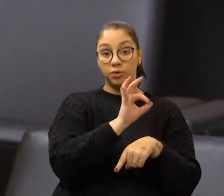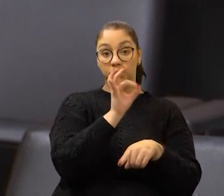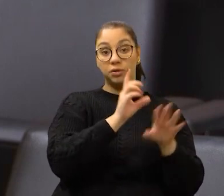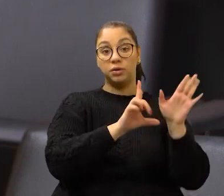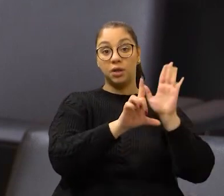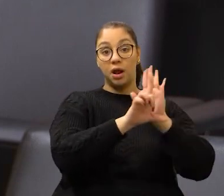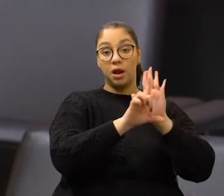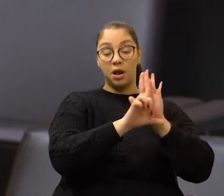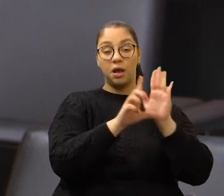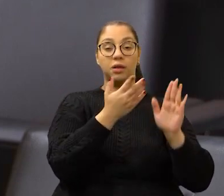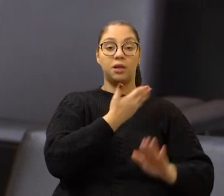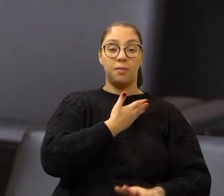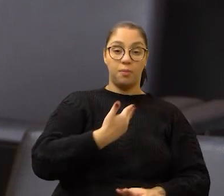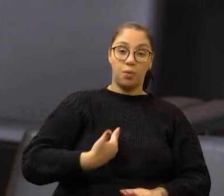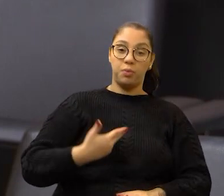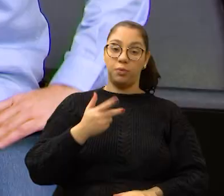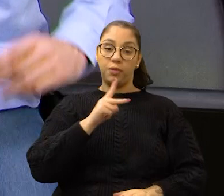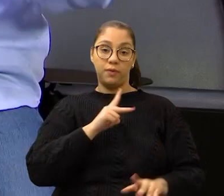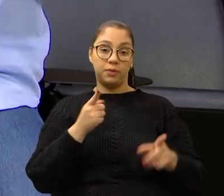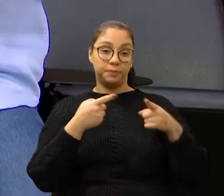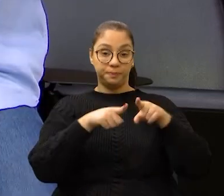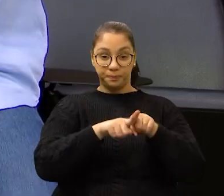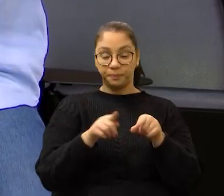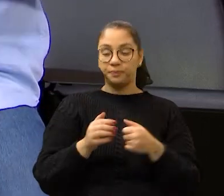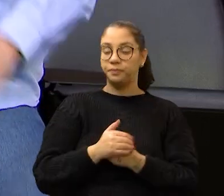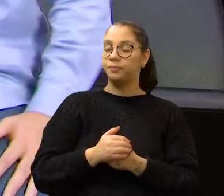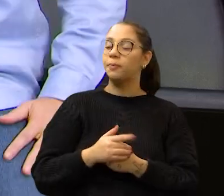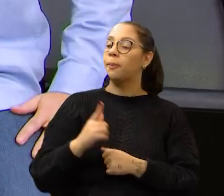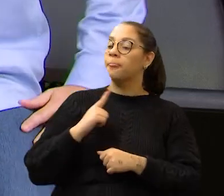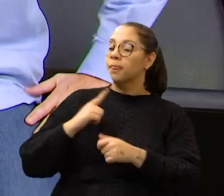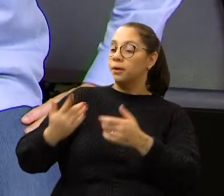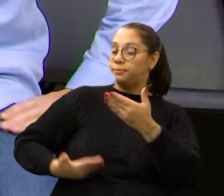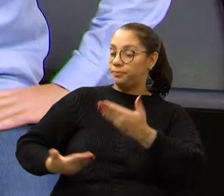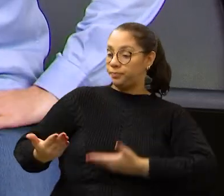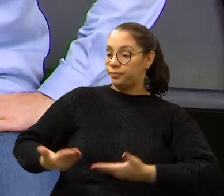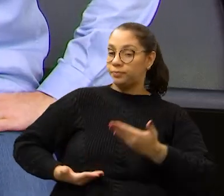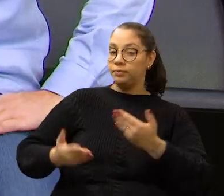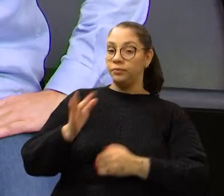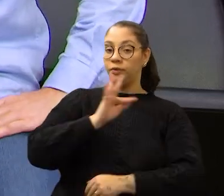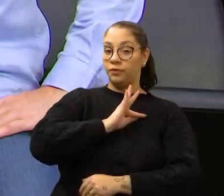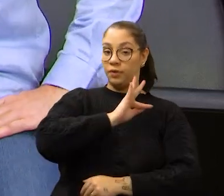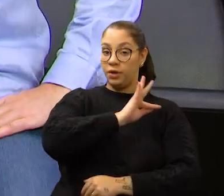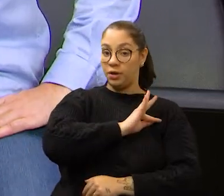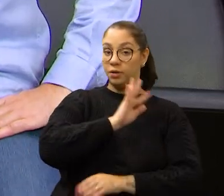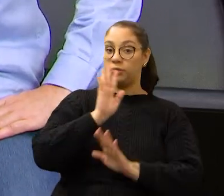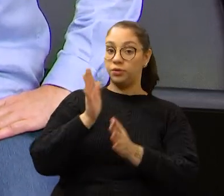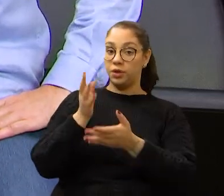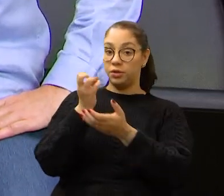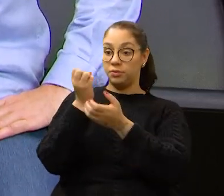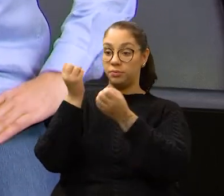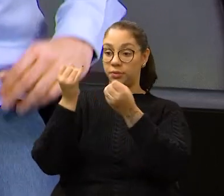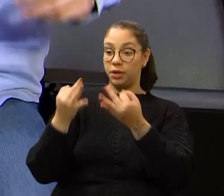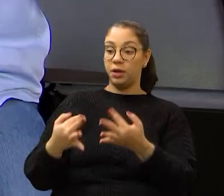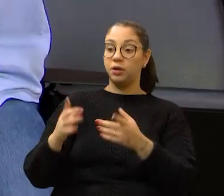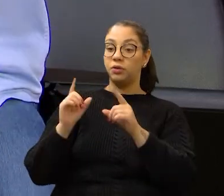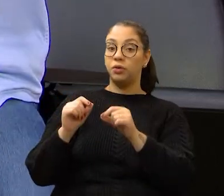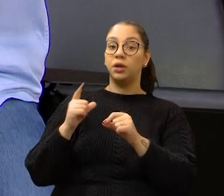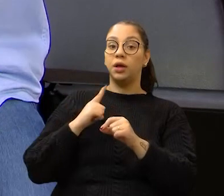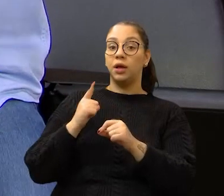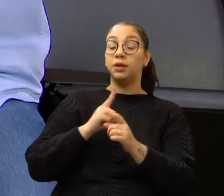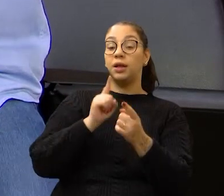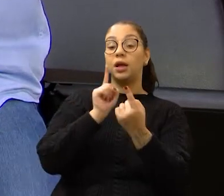na lei, na parceria público-privada. Dentre os serviços prestados, então, que o vereador Fernando Mendes está citando,